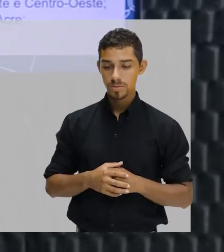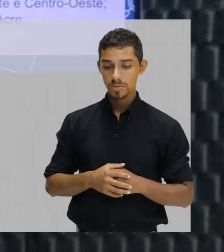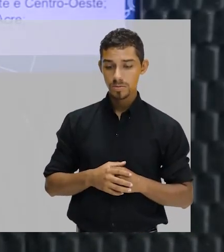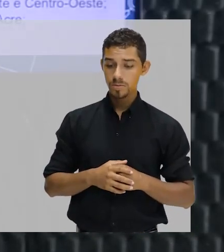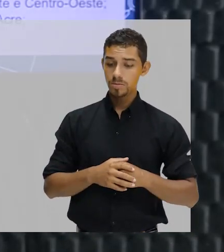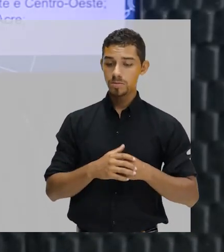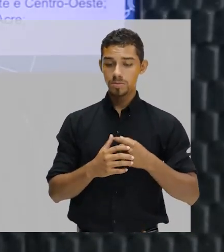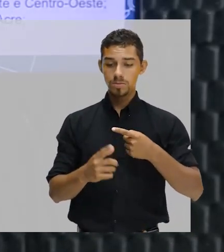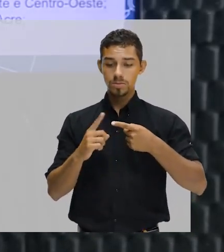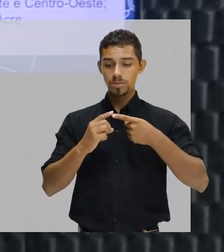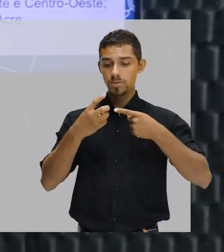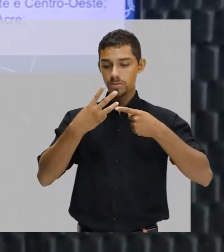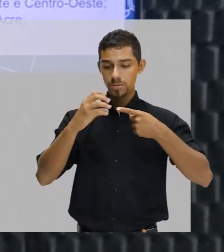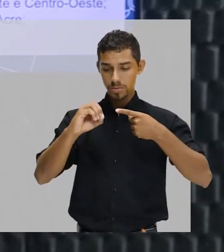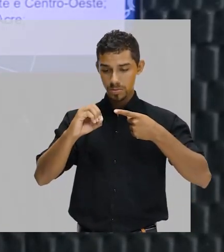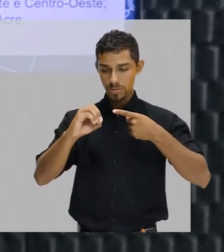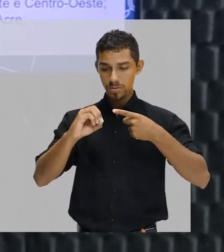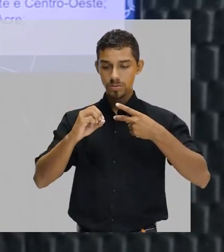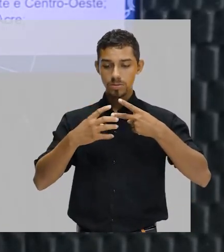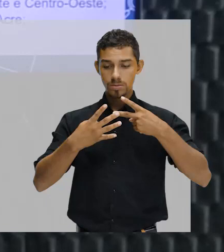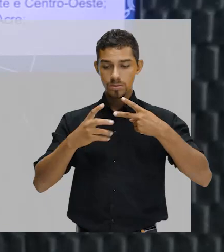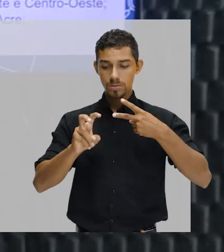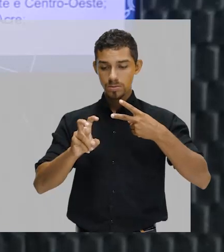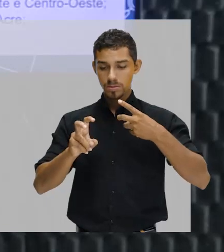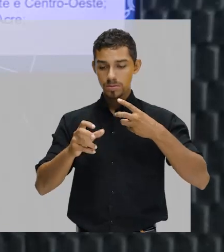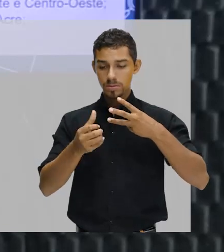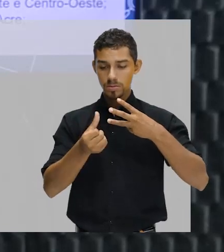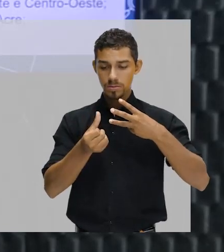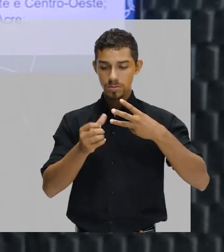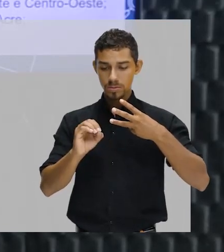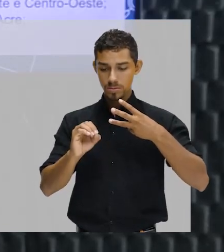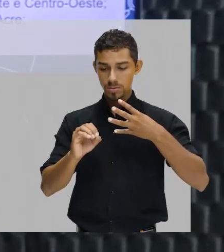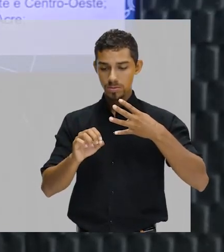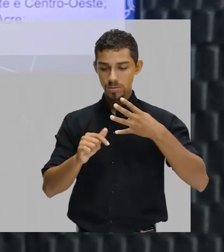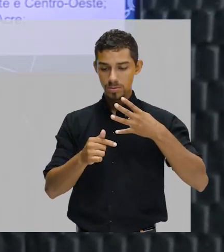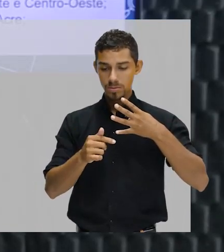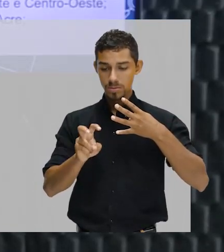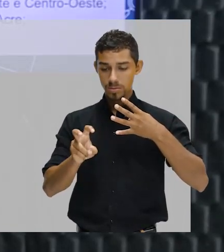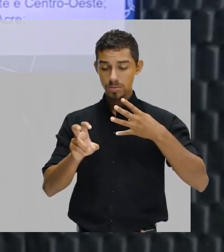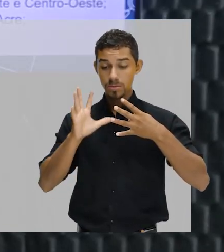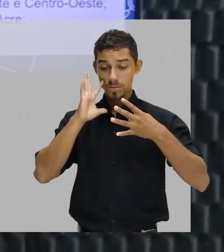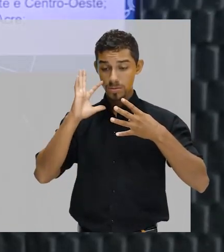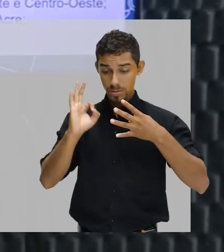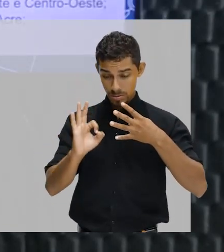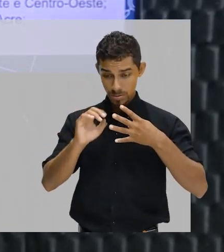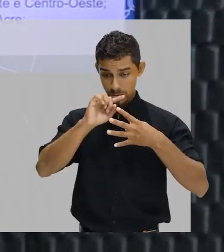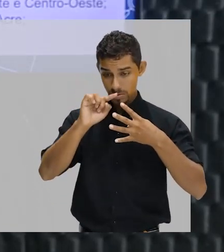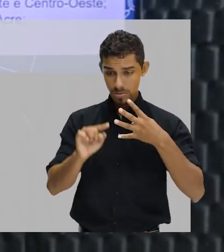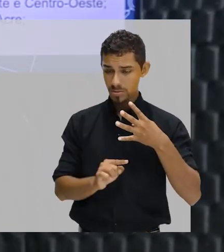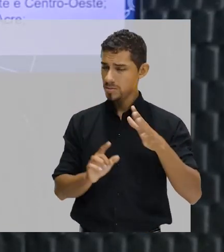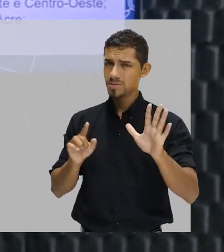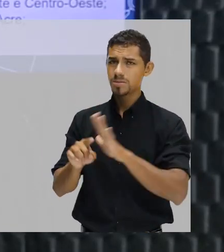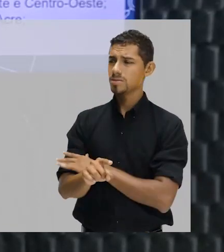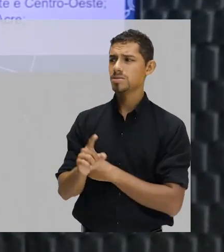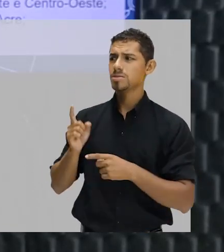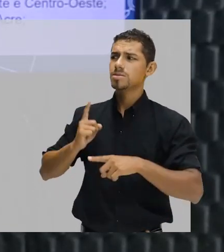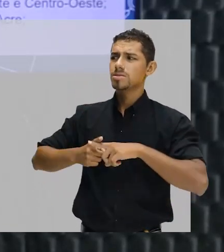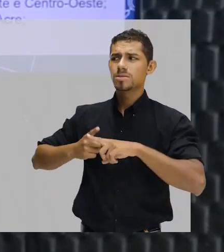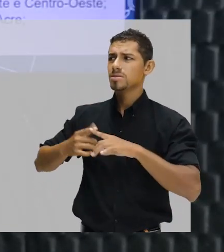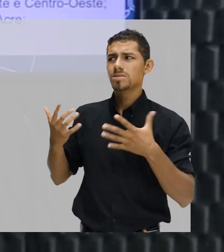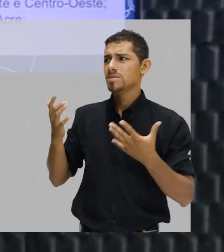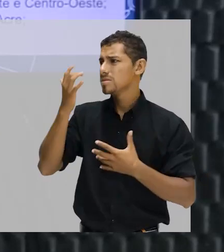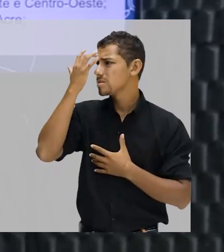galera, tá certo? A função básica de um fuso horário, muita atenção nesse aspecto, tá? Pergunta, Marcos, mas por que não era